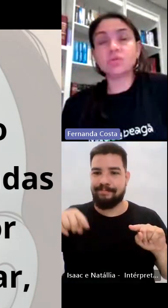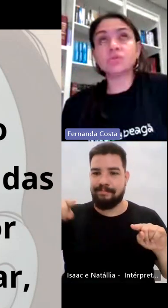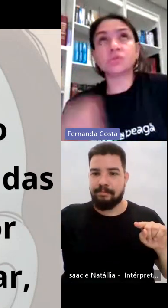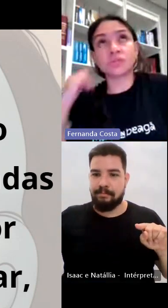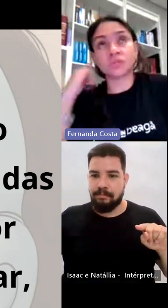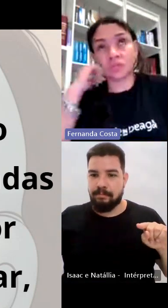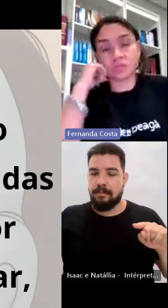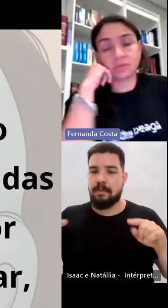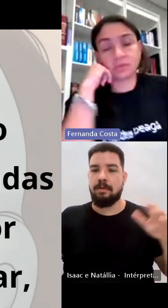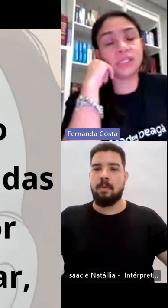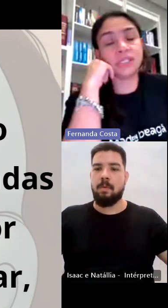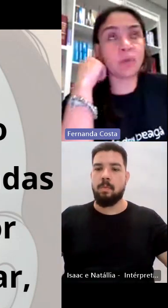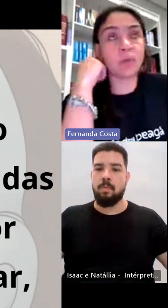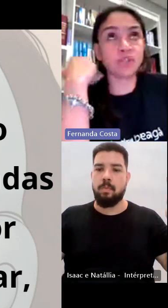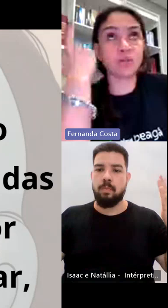aos